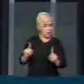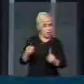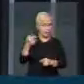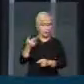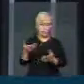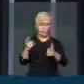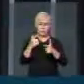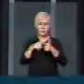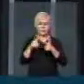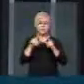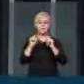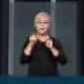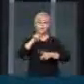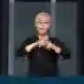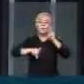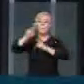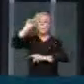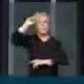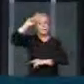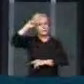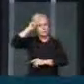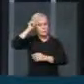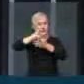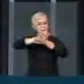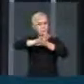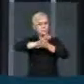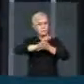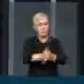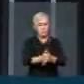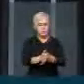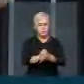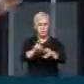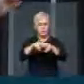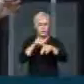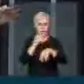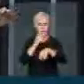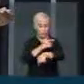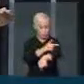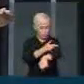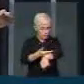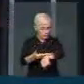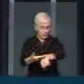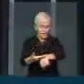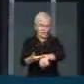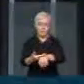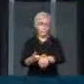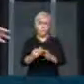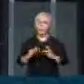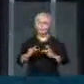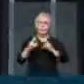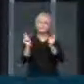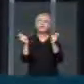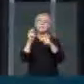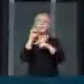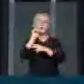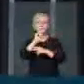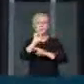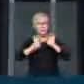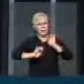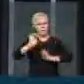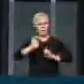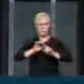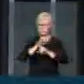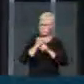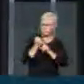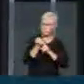questão, a população negra, discriminada pela cor da pele, em tudo. Pode olhar as estatísticas sociais,